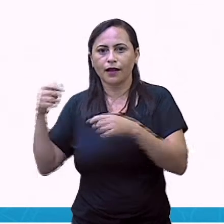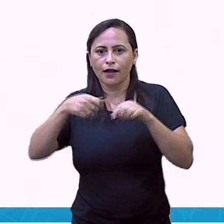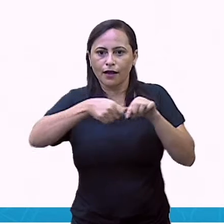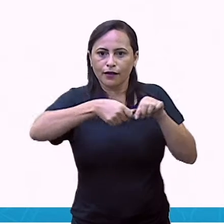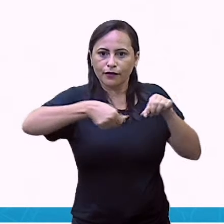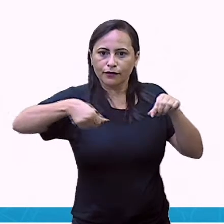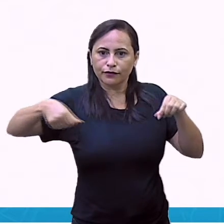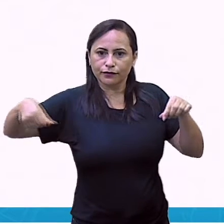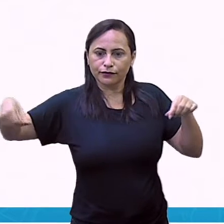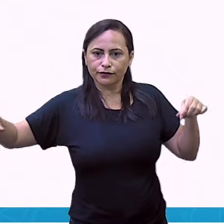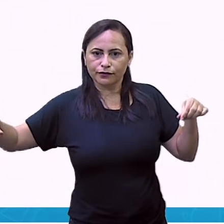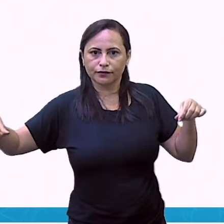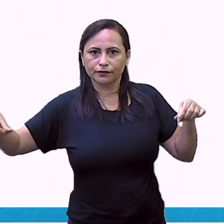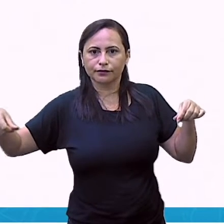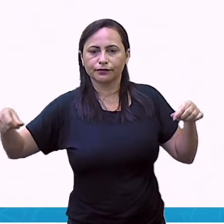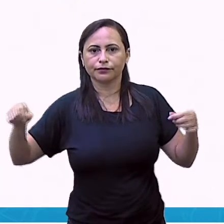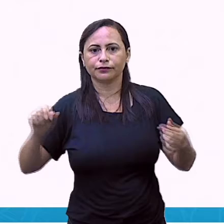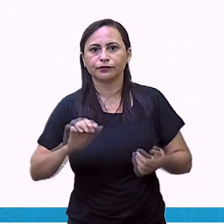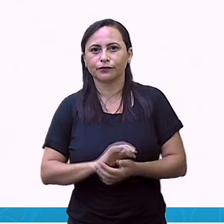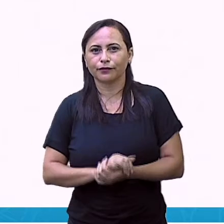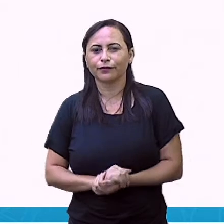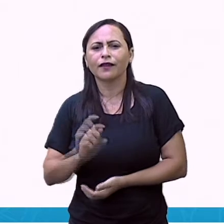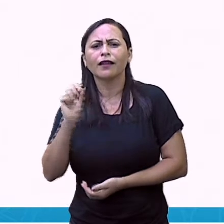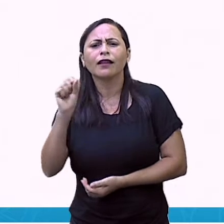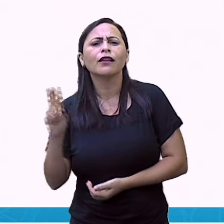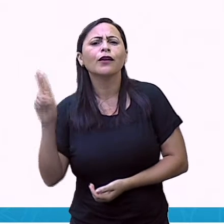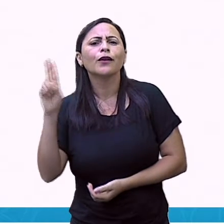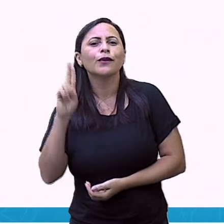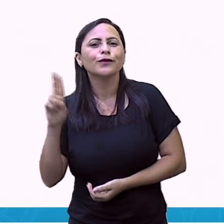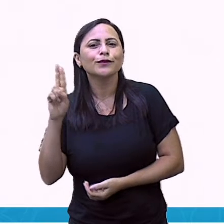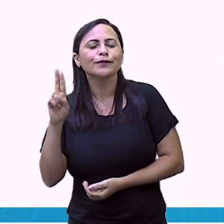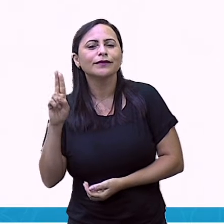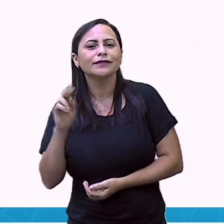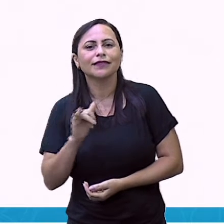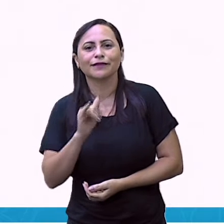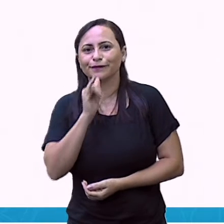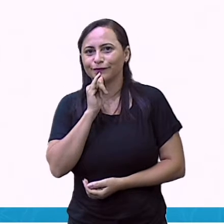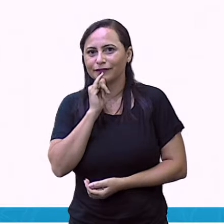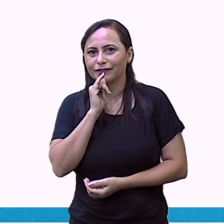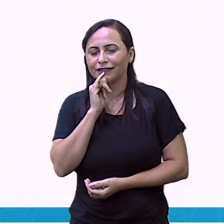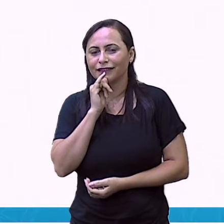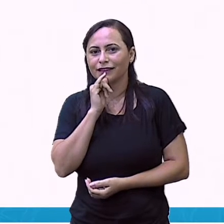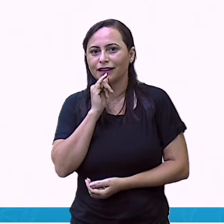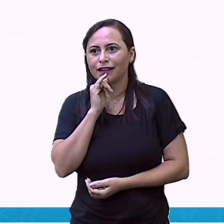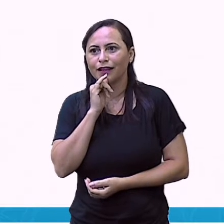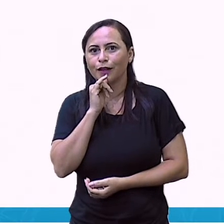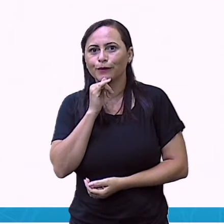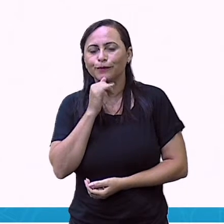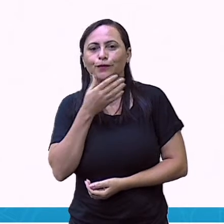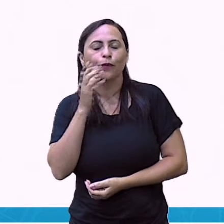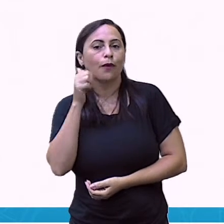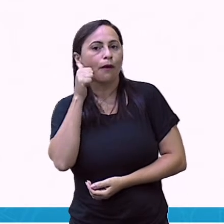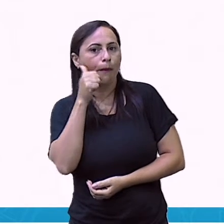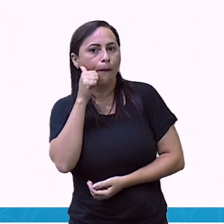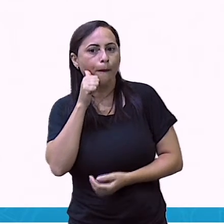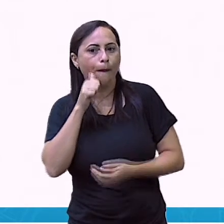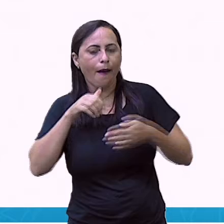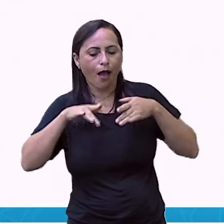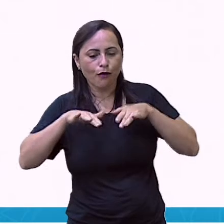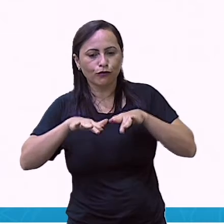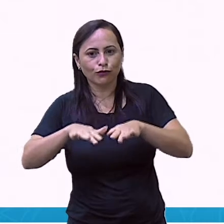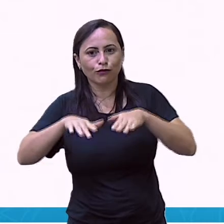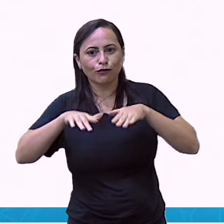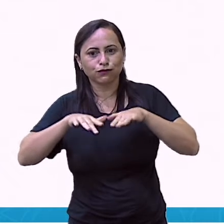a fita métrica no dia a dia? Vou dar um exemplo. Eu tenho na minha casa, por exemplo, uma costureira. A costureira